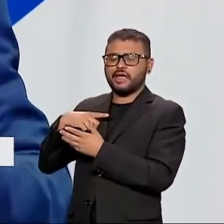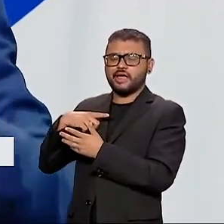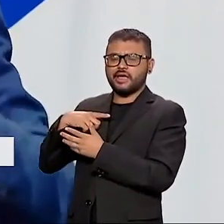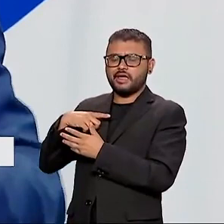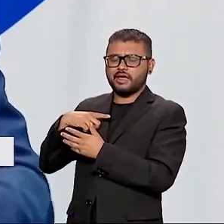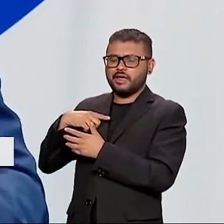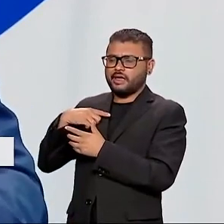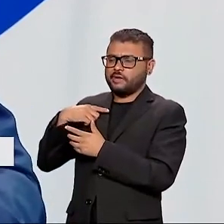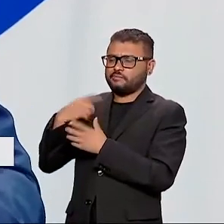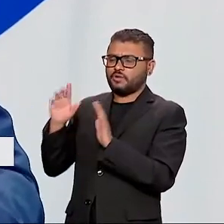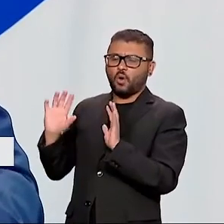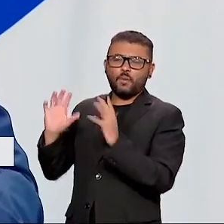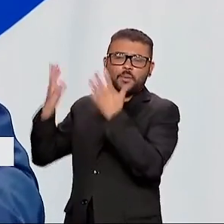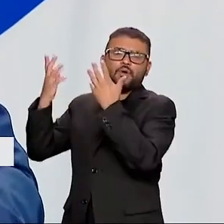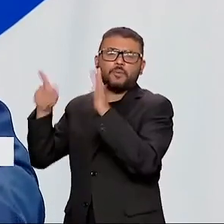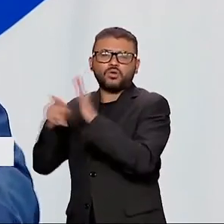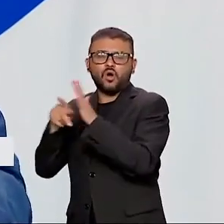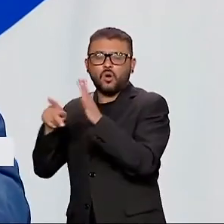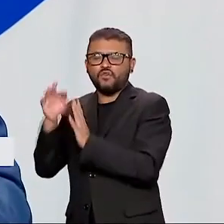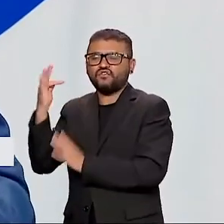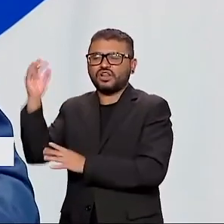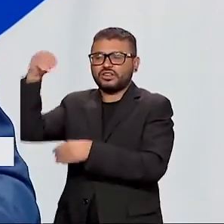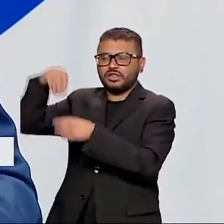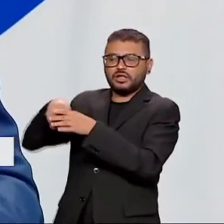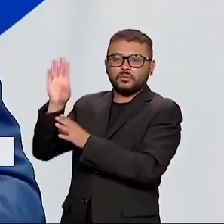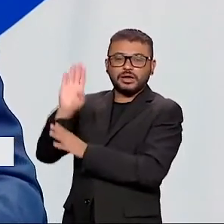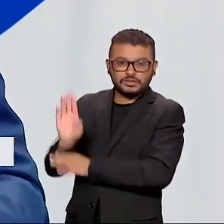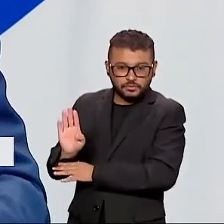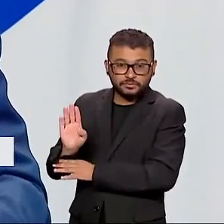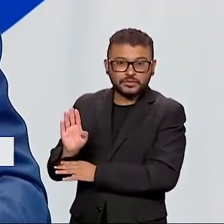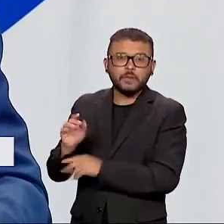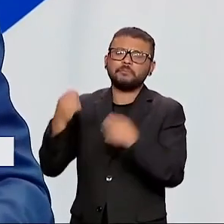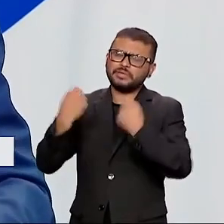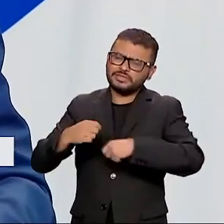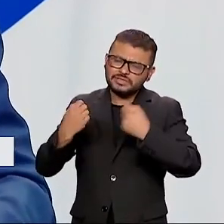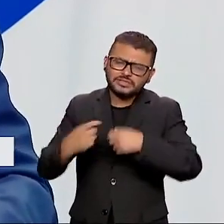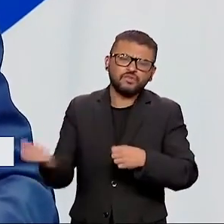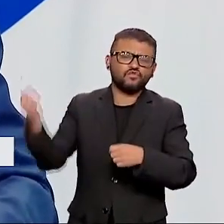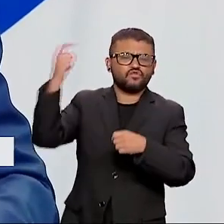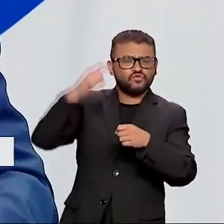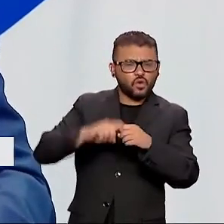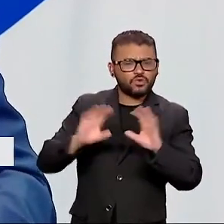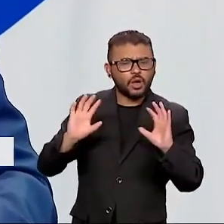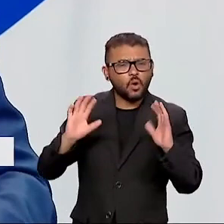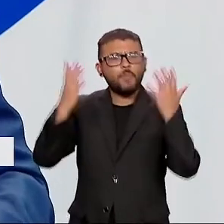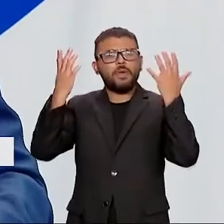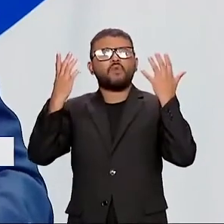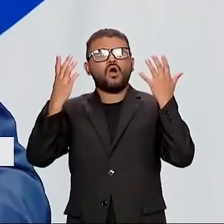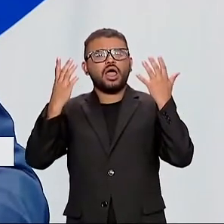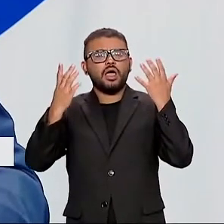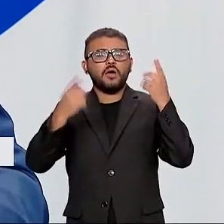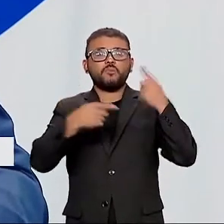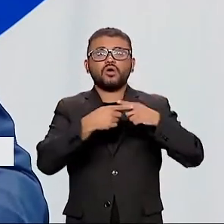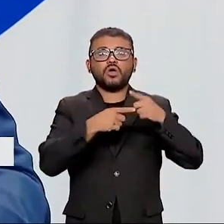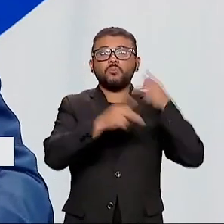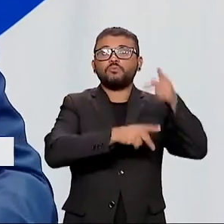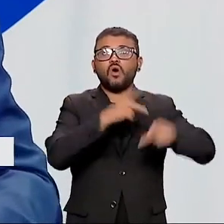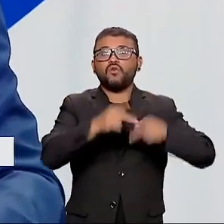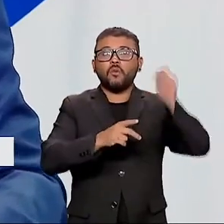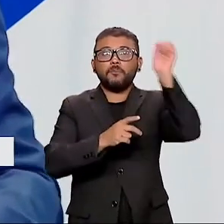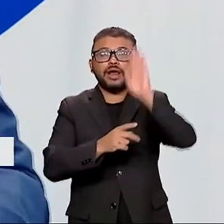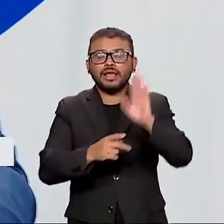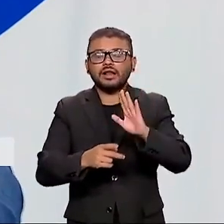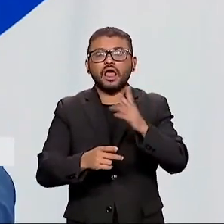atividades culturais da França no Brasil. Isso é importante voltar, porque o povo brasileiro tem muita